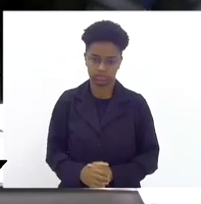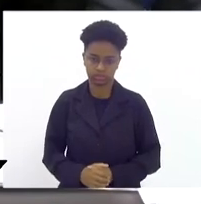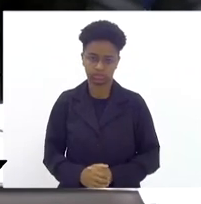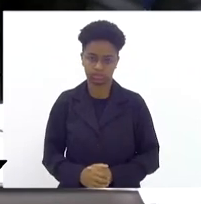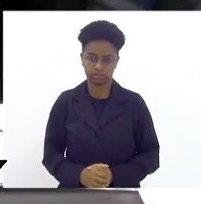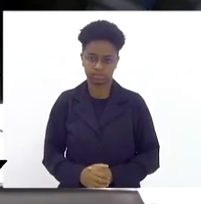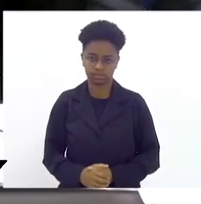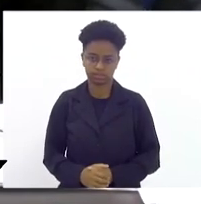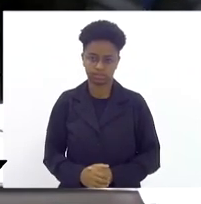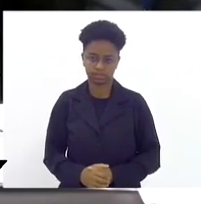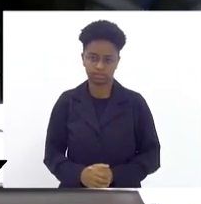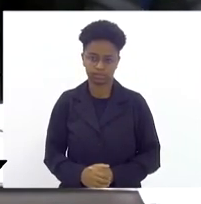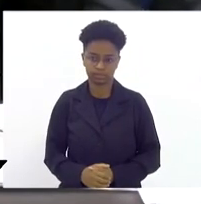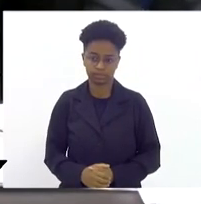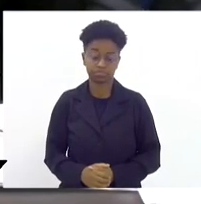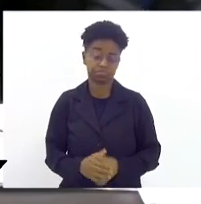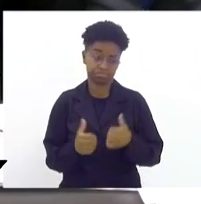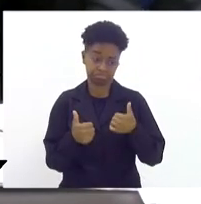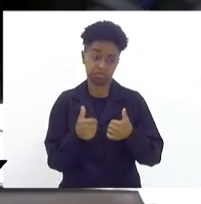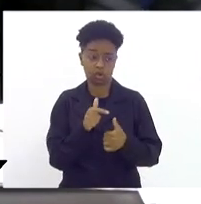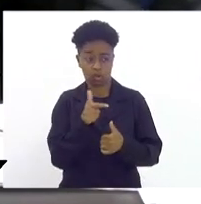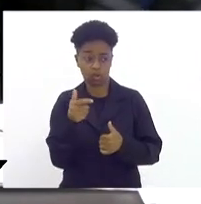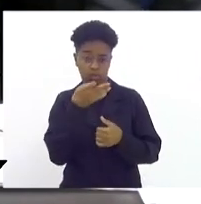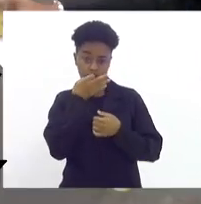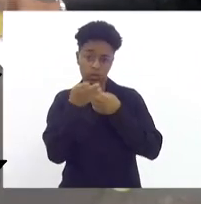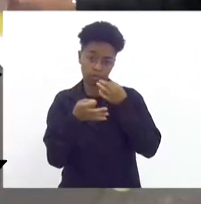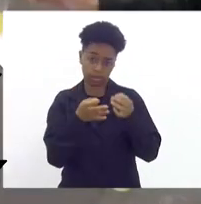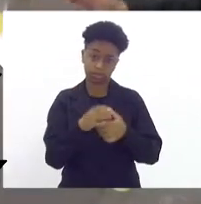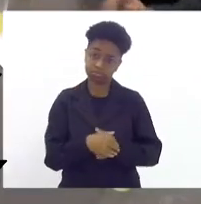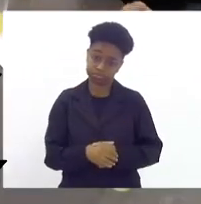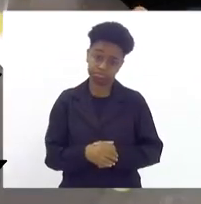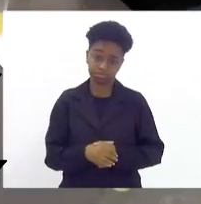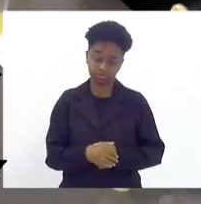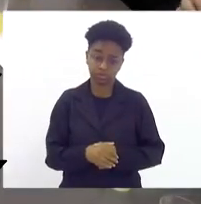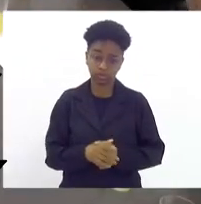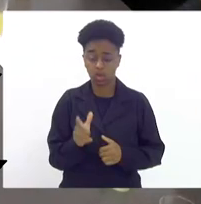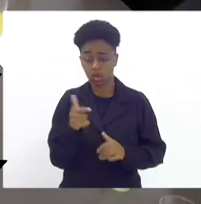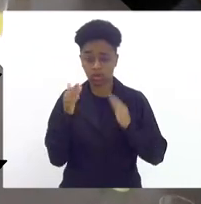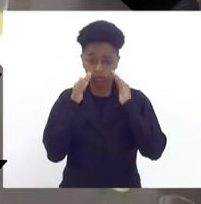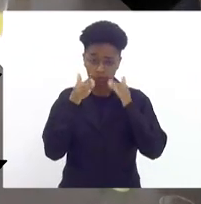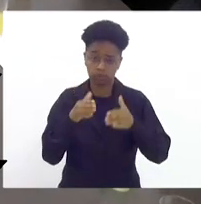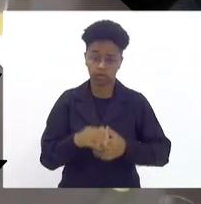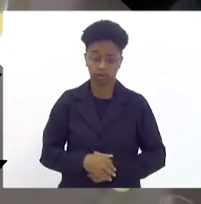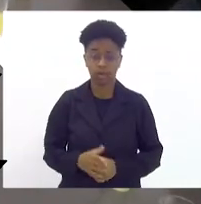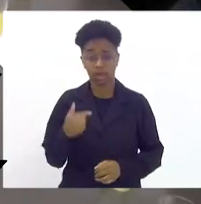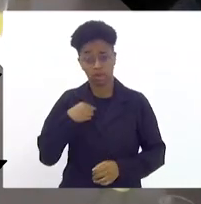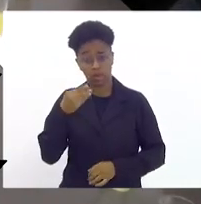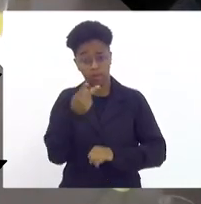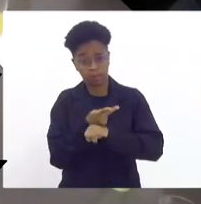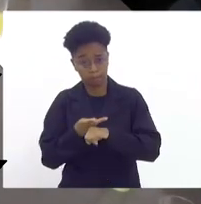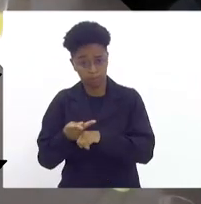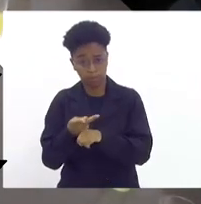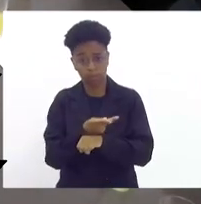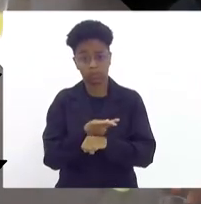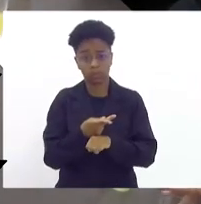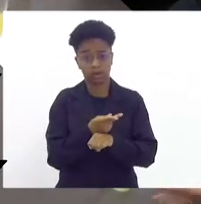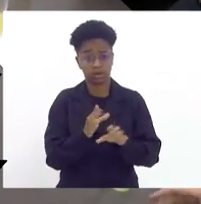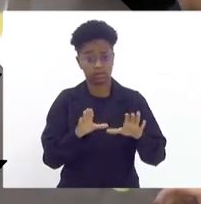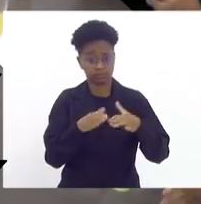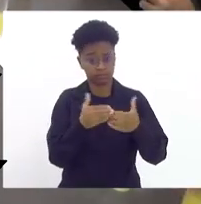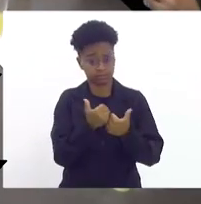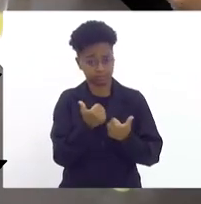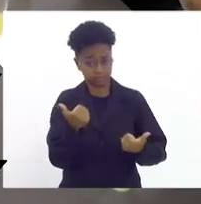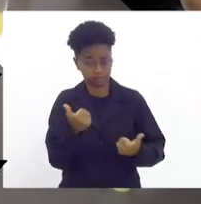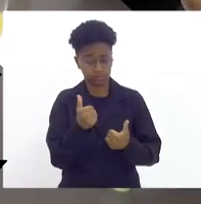Também. Mais um argumento. É um outro enfoque. Eu procurei a assessoria do deputado doutor Serginho. Mais um argumento.